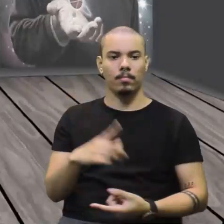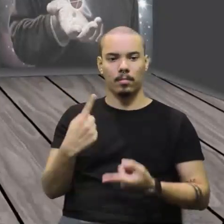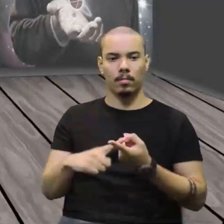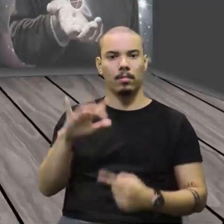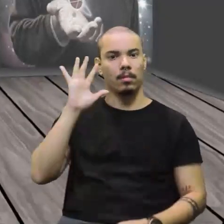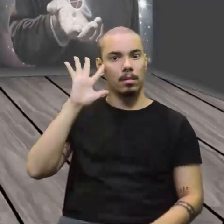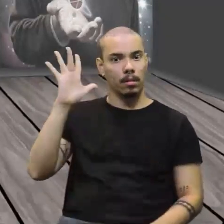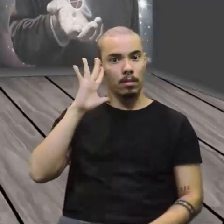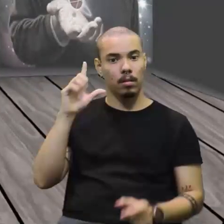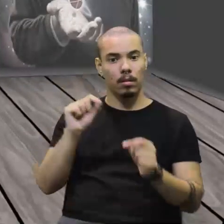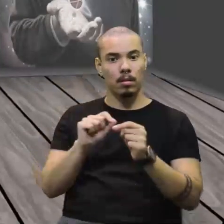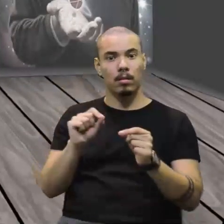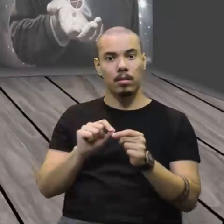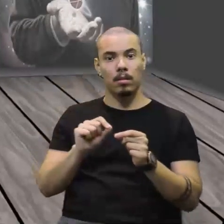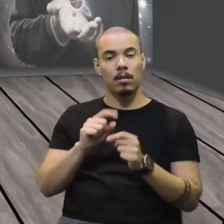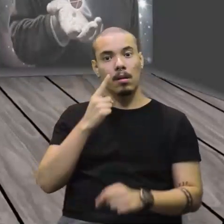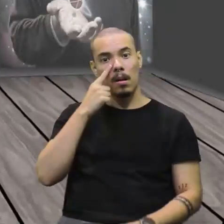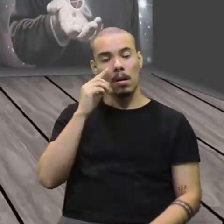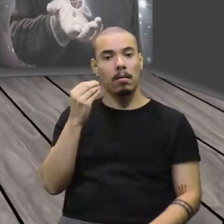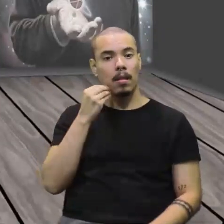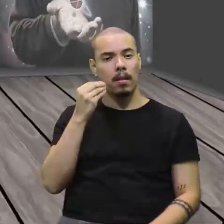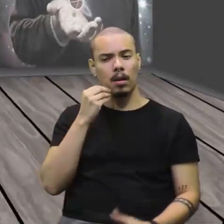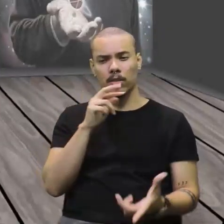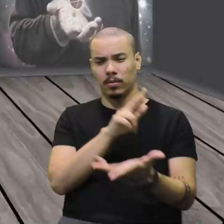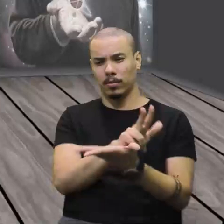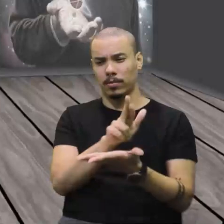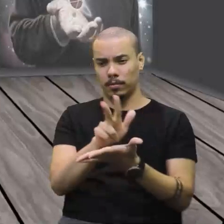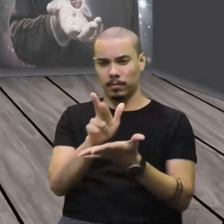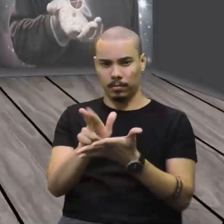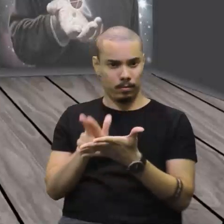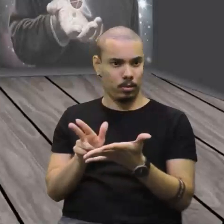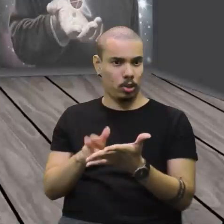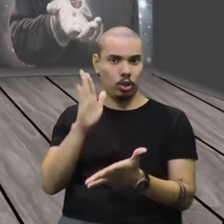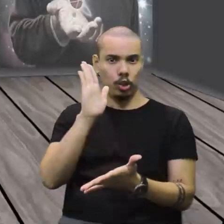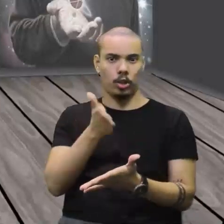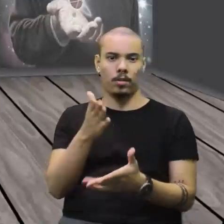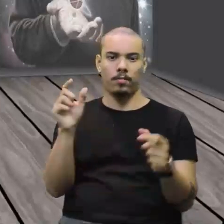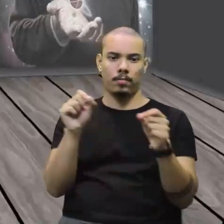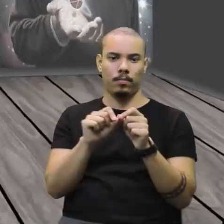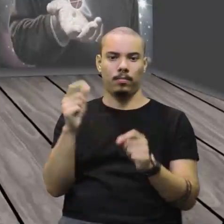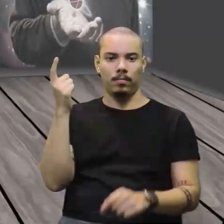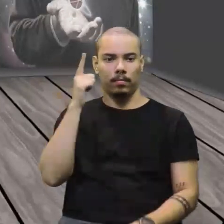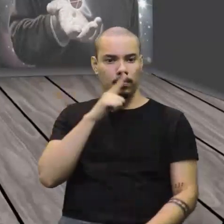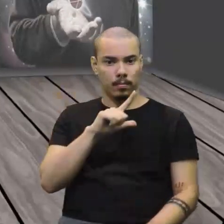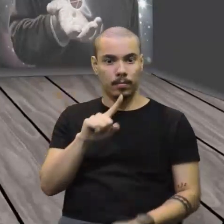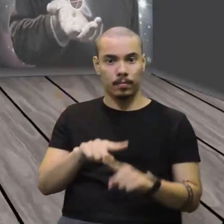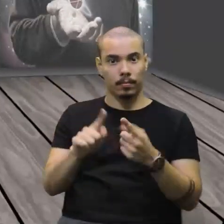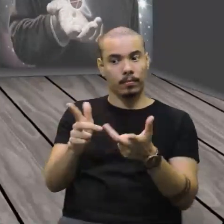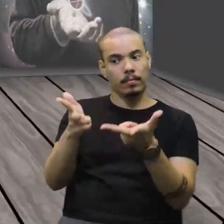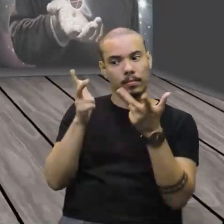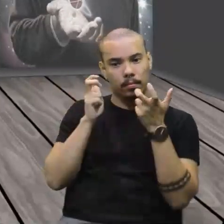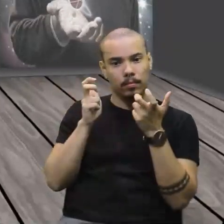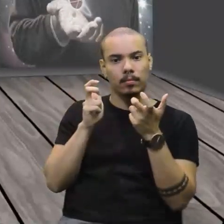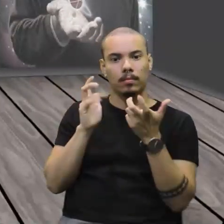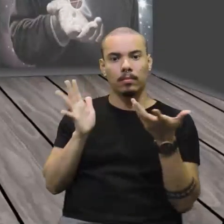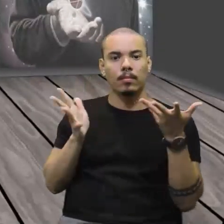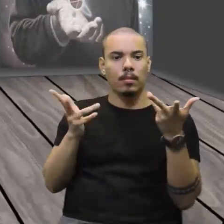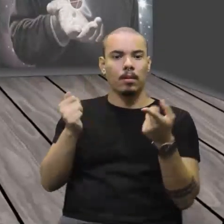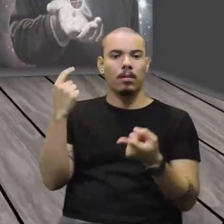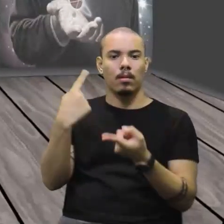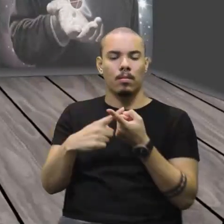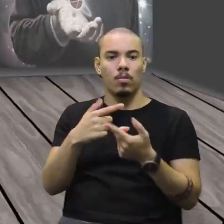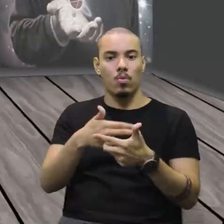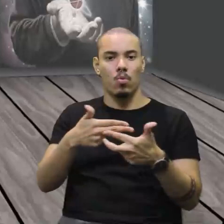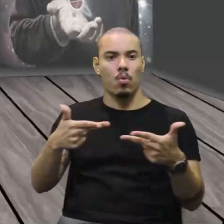testes matemáticos entre eles, né? O próprio cientista ele já fez, né? Sim, então, mas percebeu o mais incrível é isso, que são